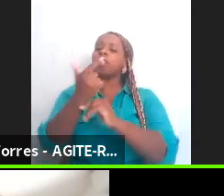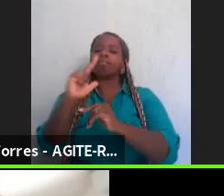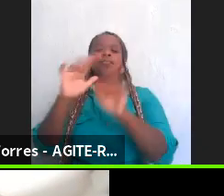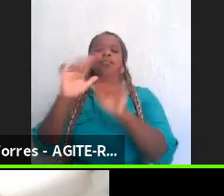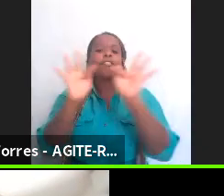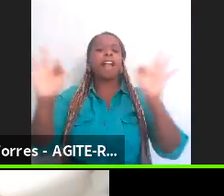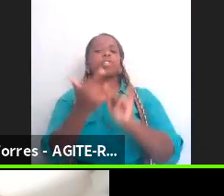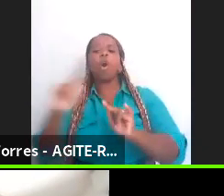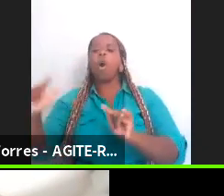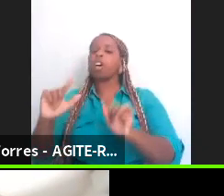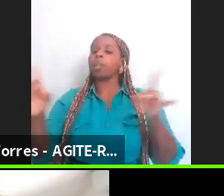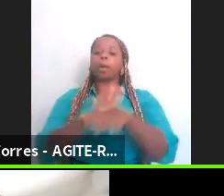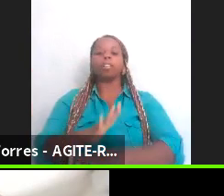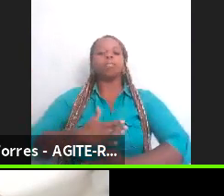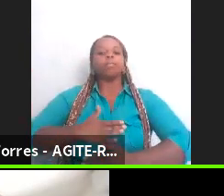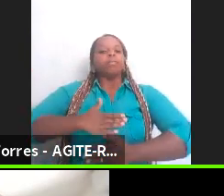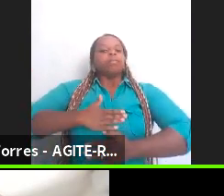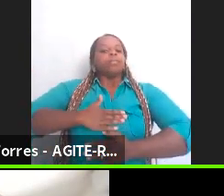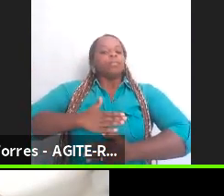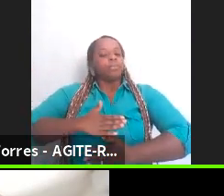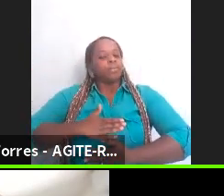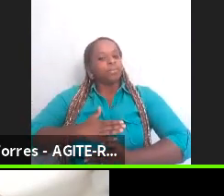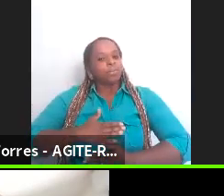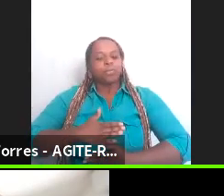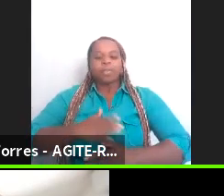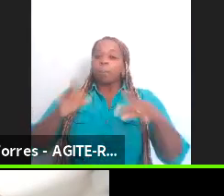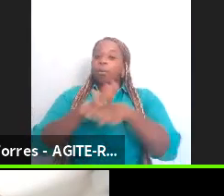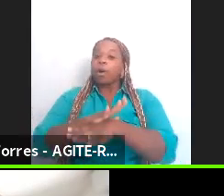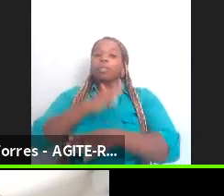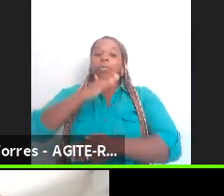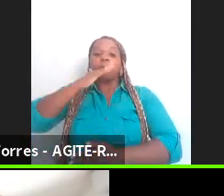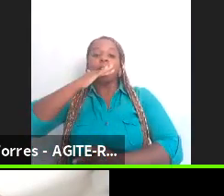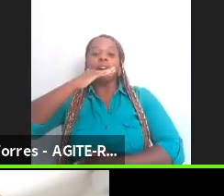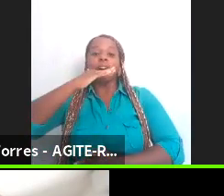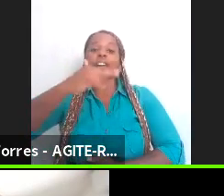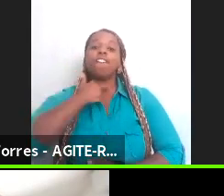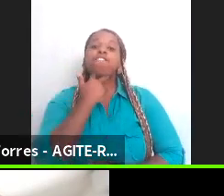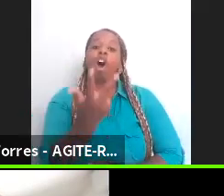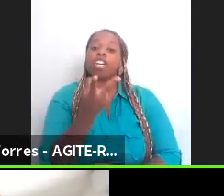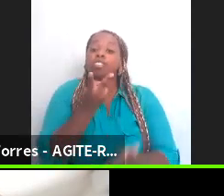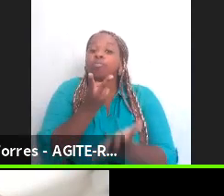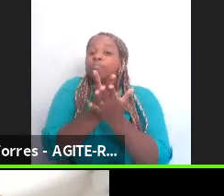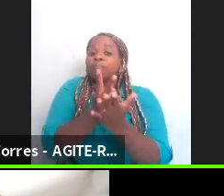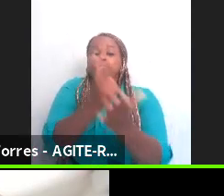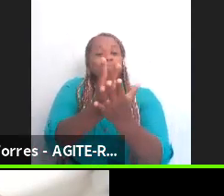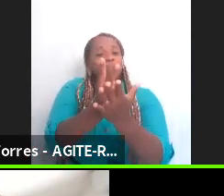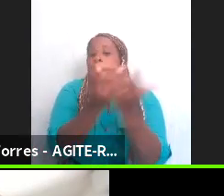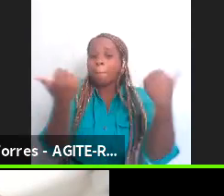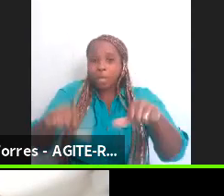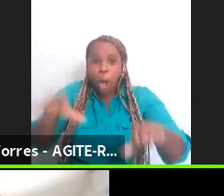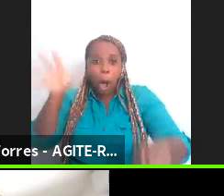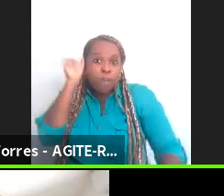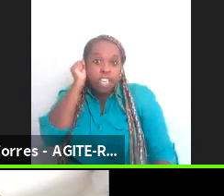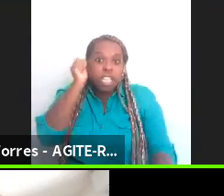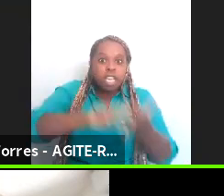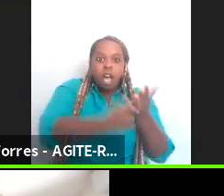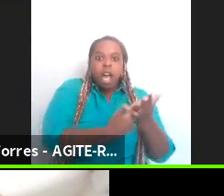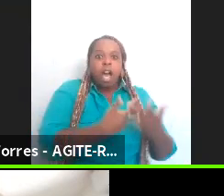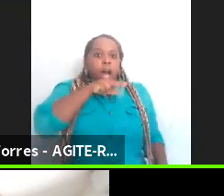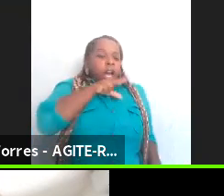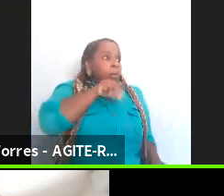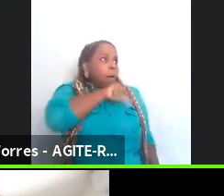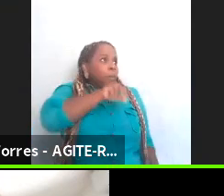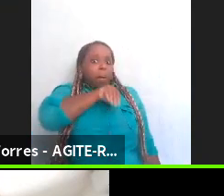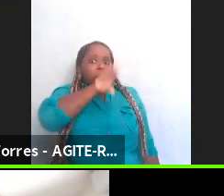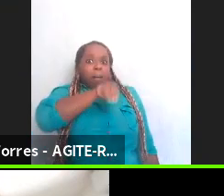frase. Respira e mantém o seu tom de voz. Não tem nada pior para um ouvinte do que aquele intérprete que está ali falando,